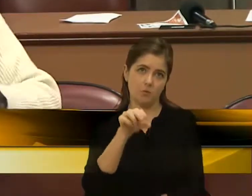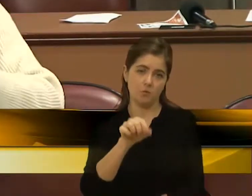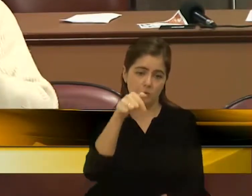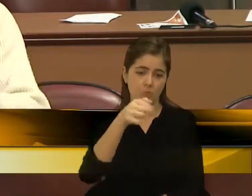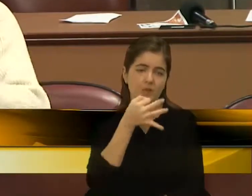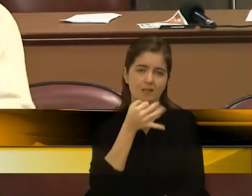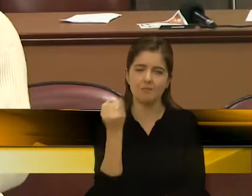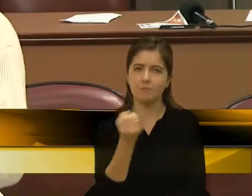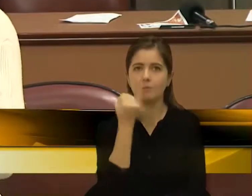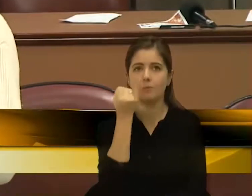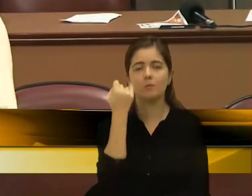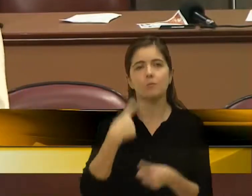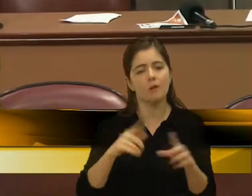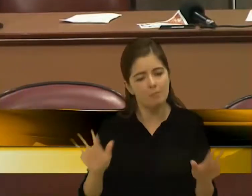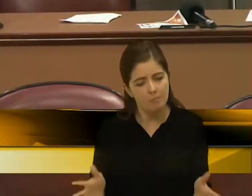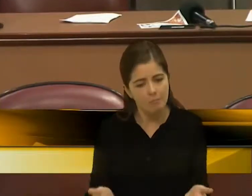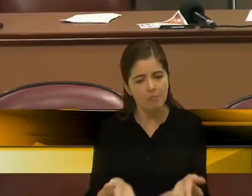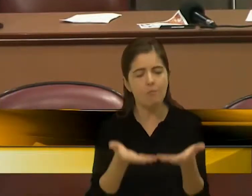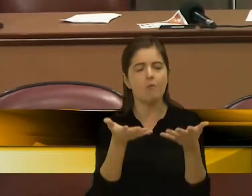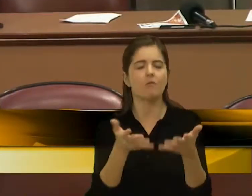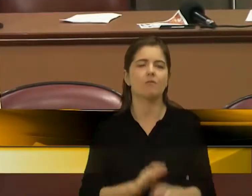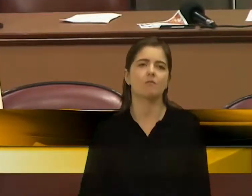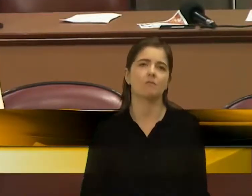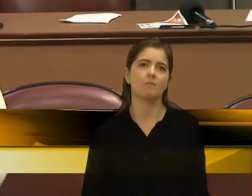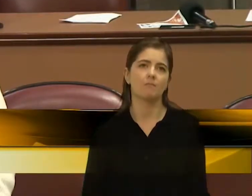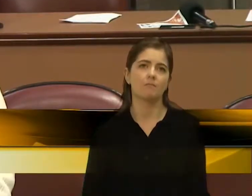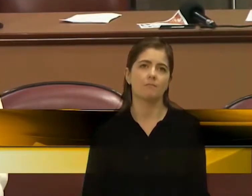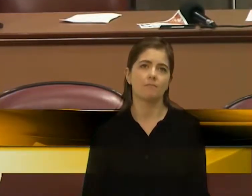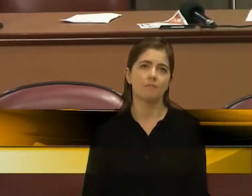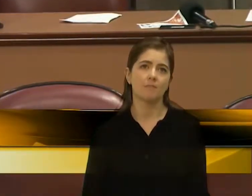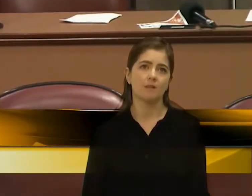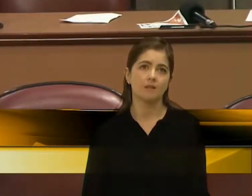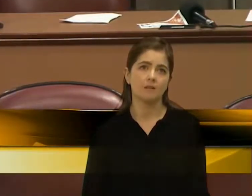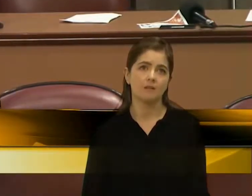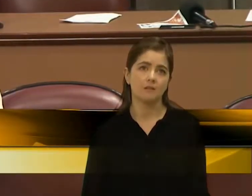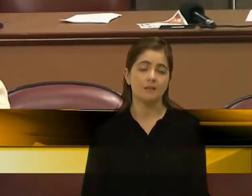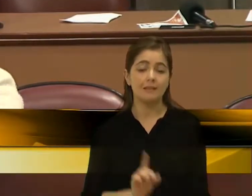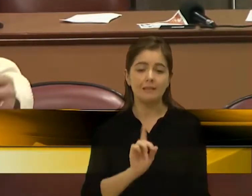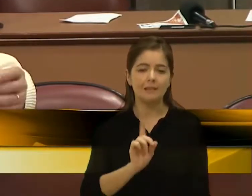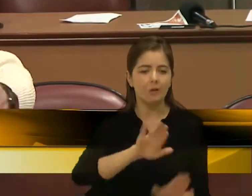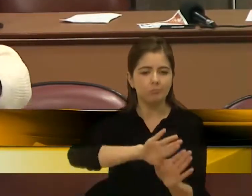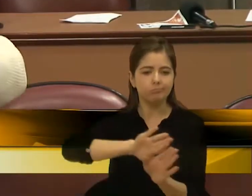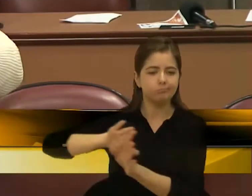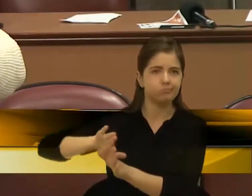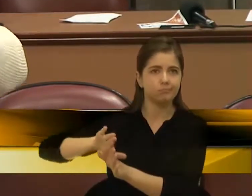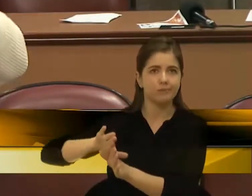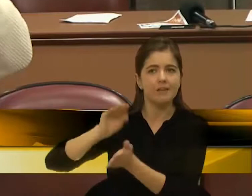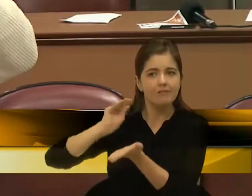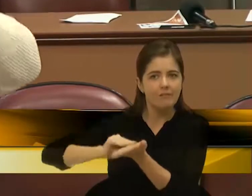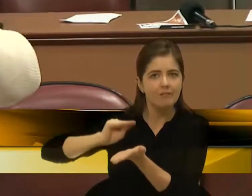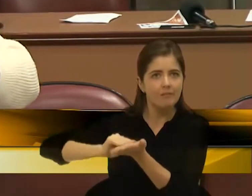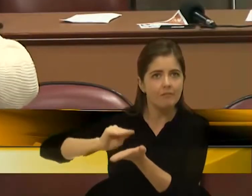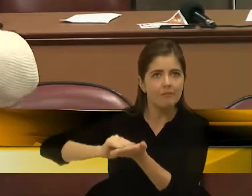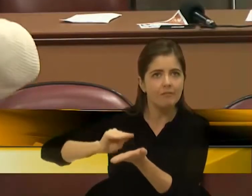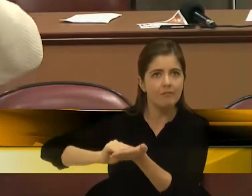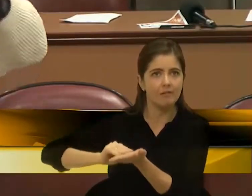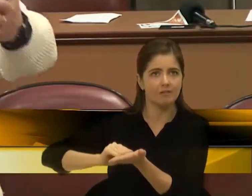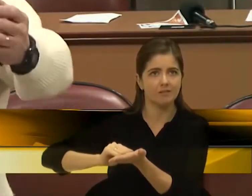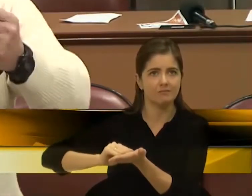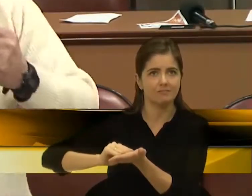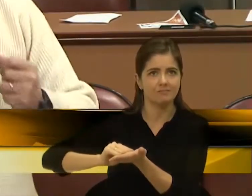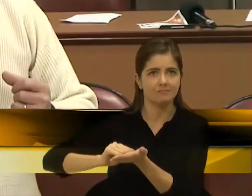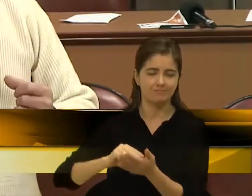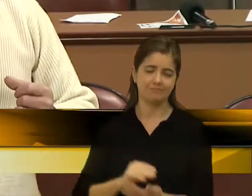promova alguma coisa dentro do município. não que se deixe faltar toda essa